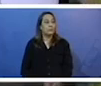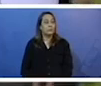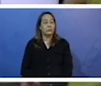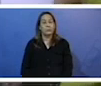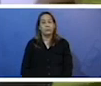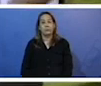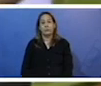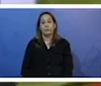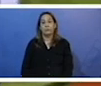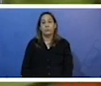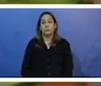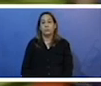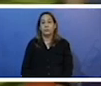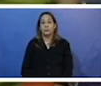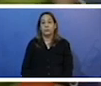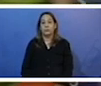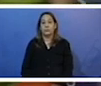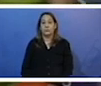D-O-S.